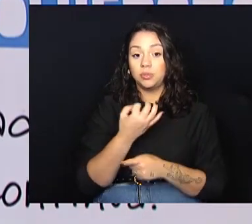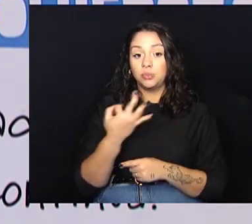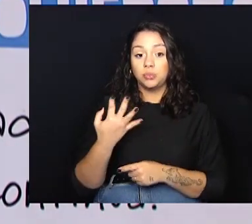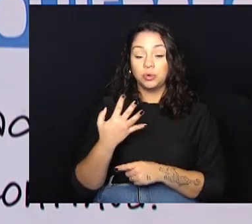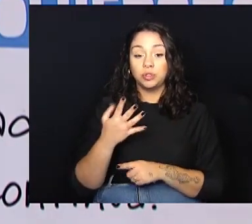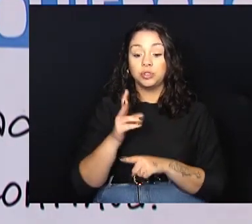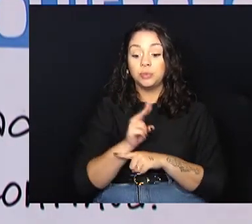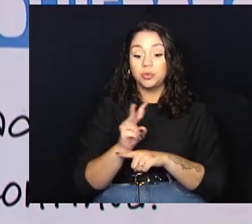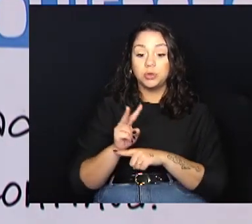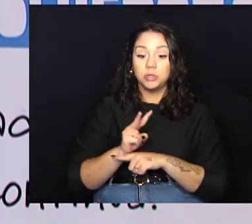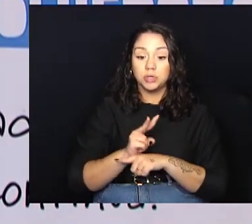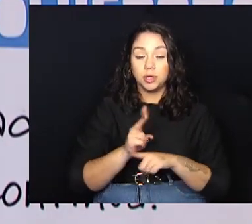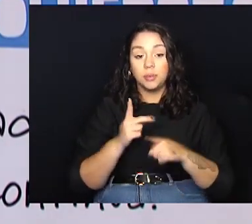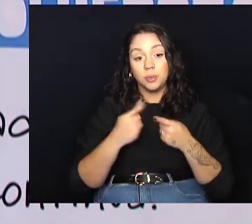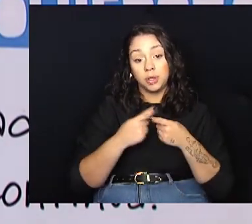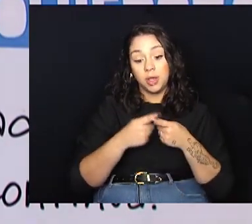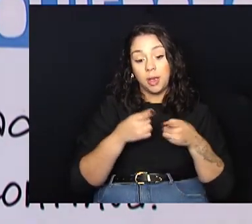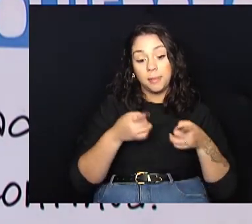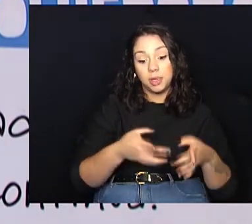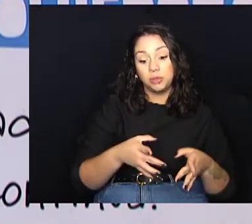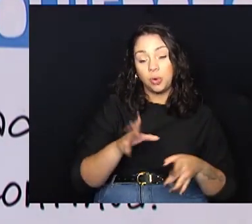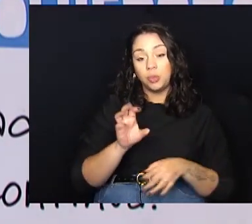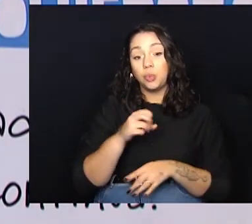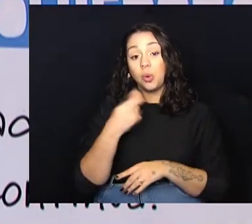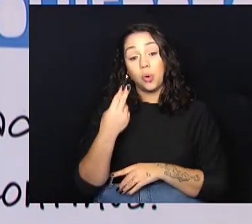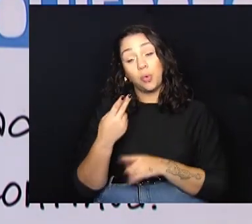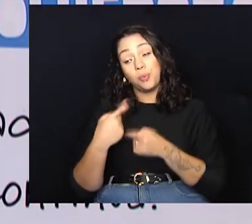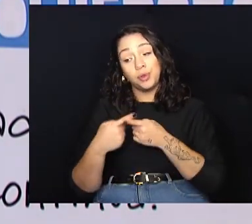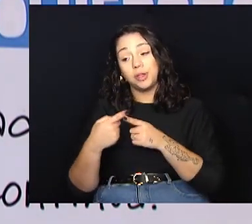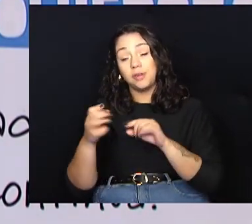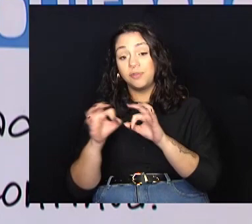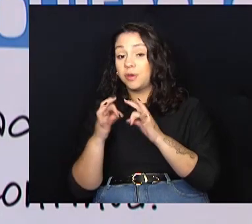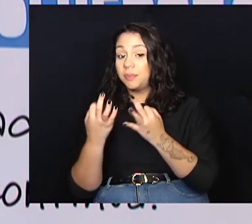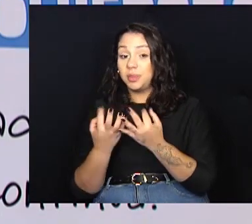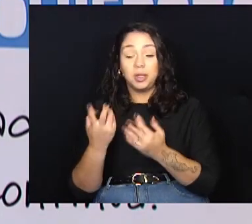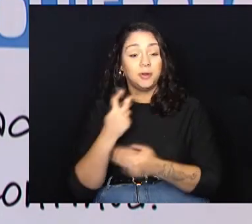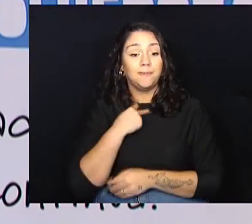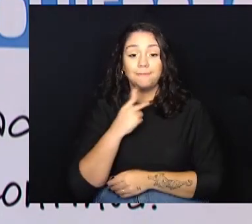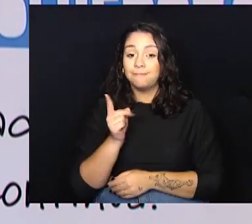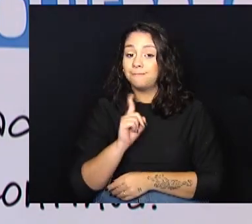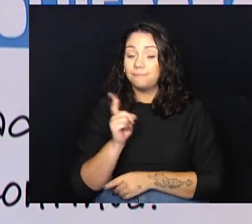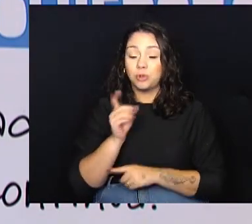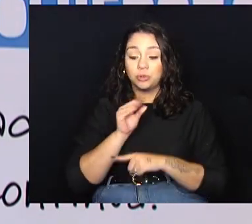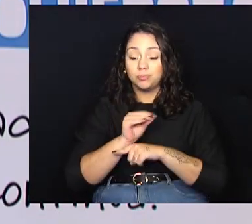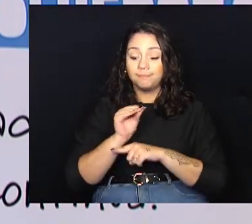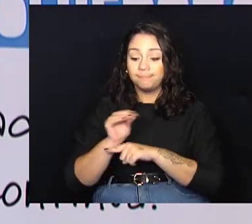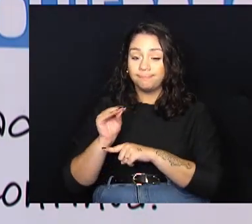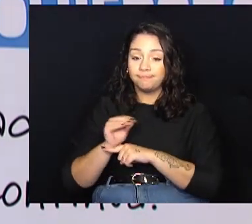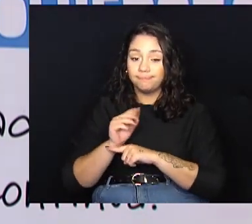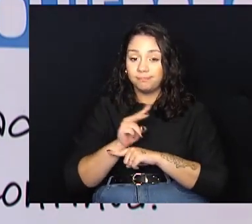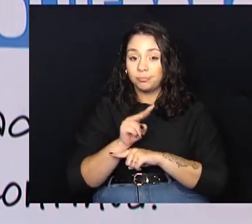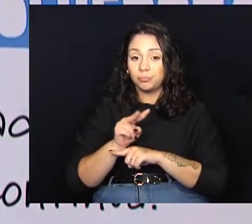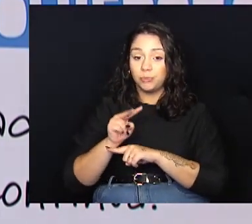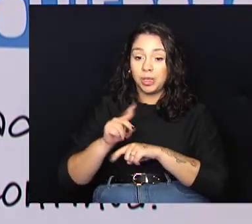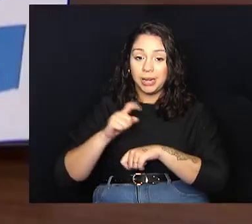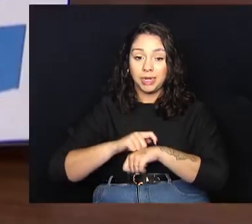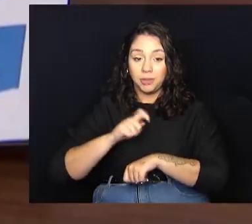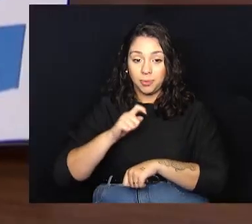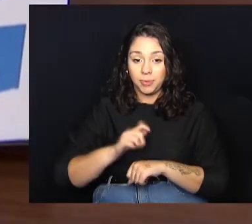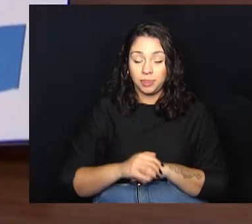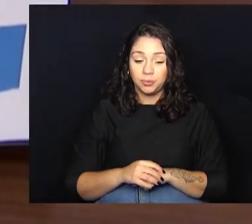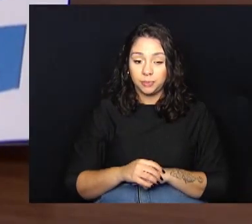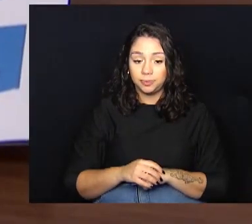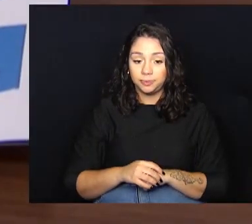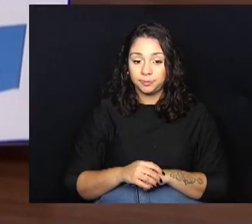por conta de abandono ou porque a família não pode dar cuidado e proteção naquele momento